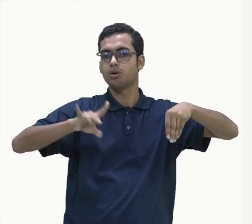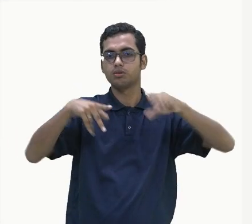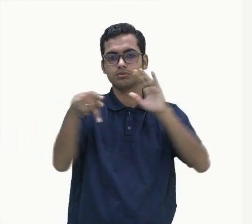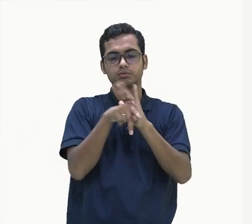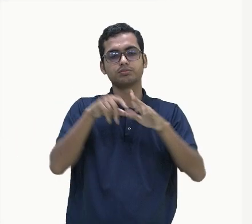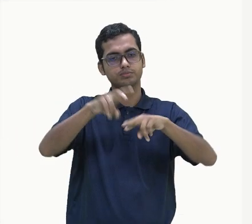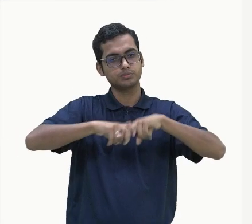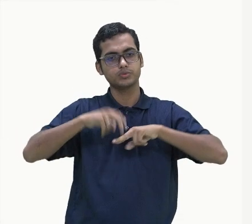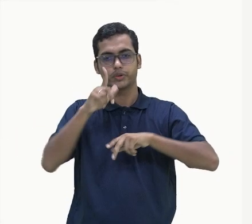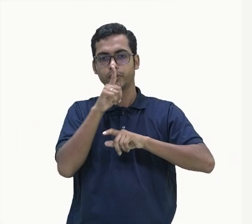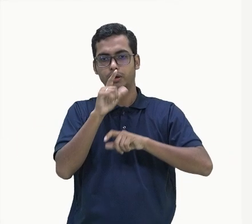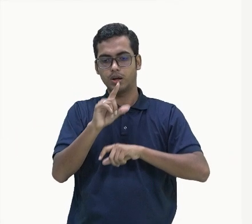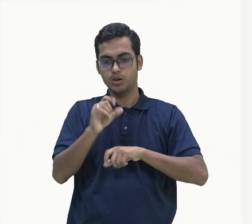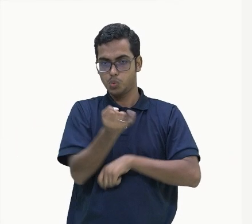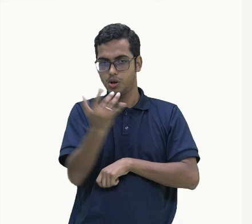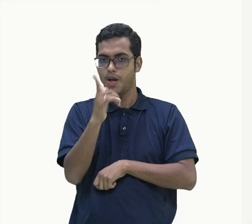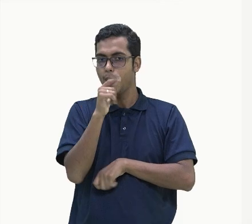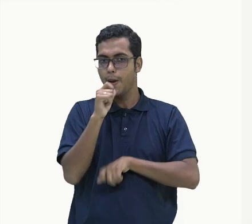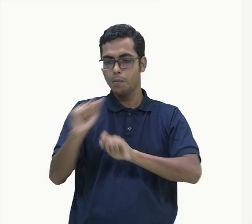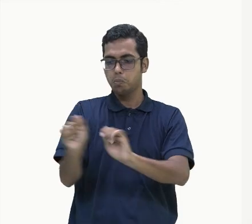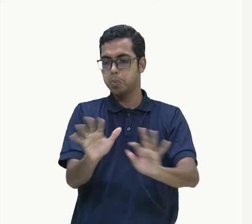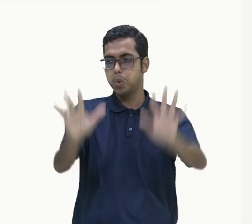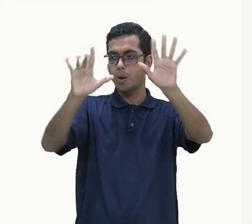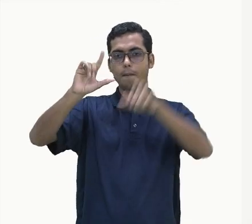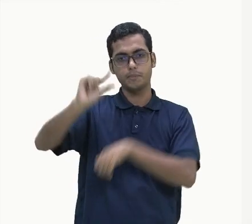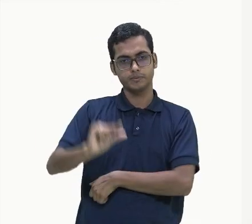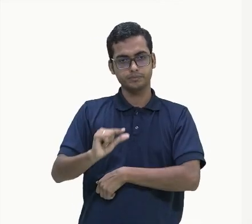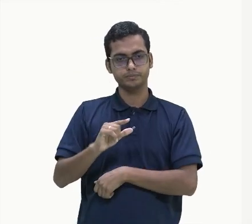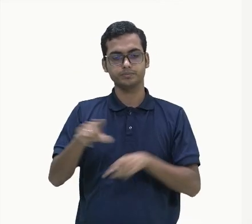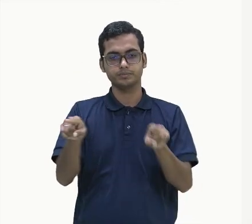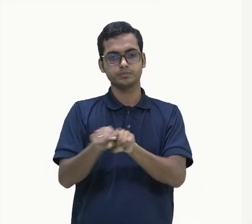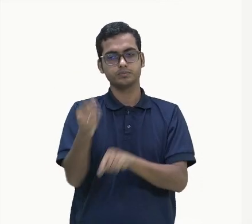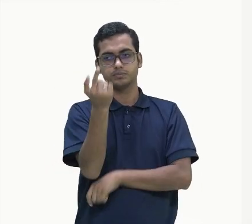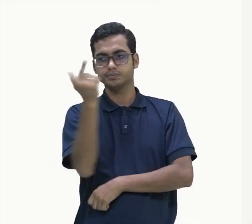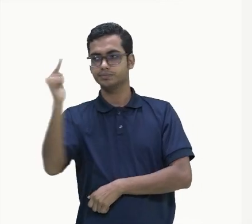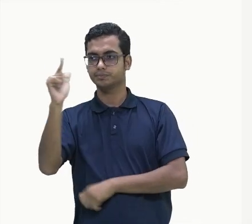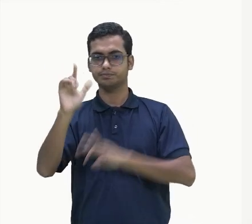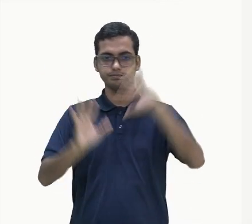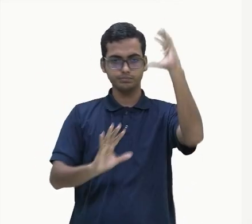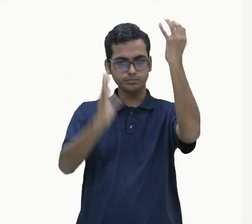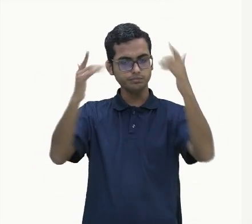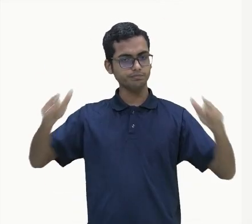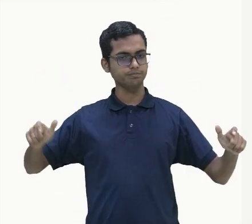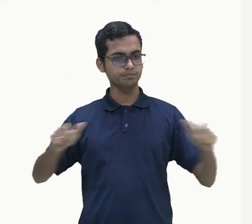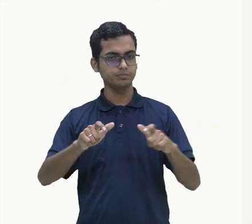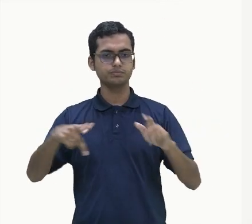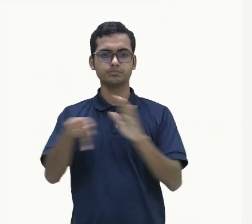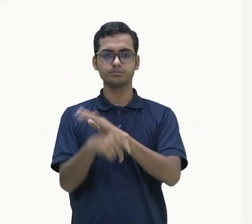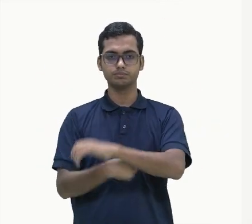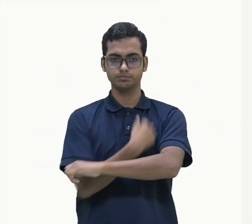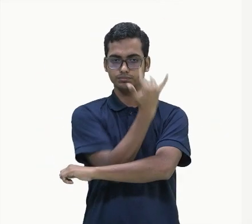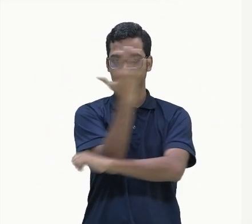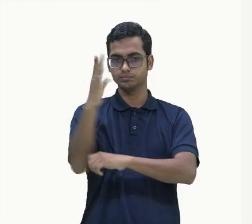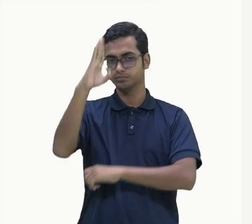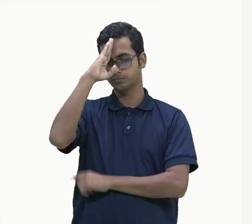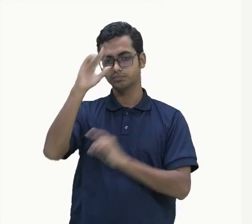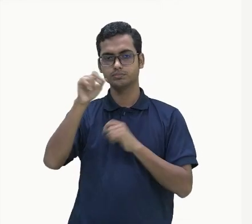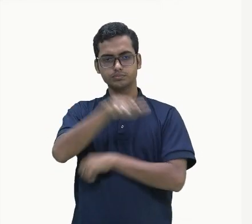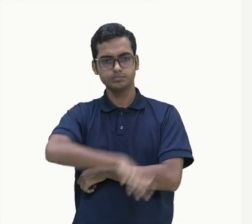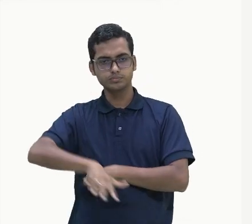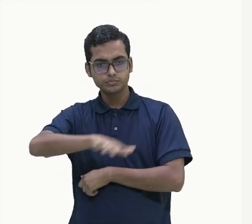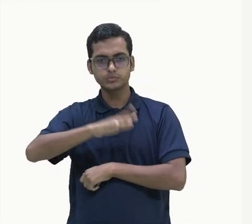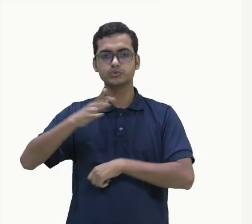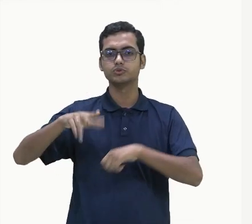certo? Um outro microclima que nós temos é o florestal, que vai abranger principalmente as